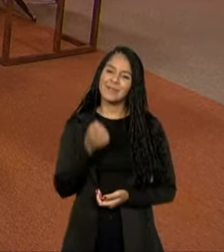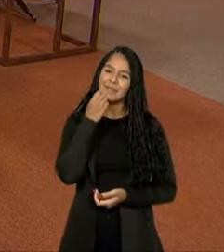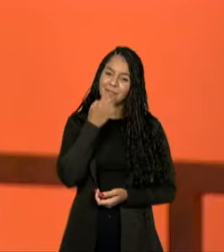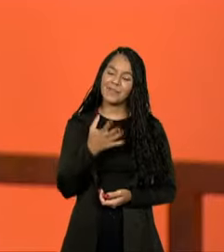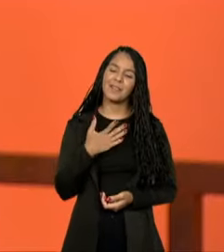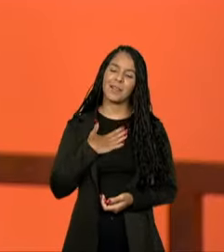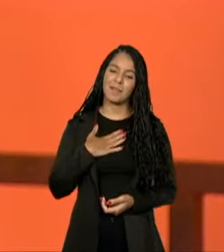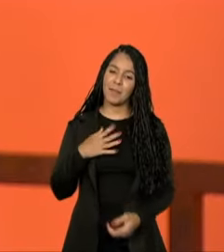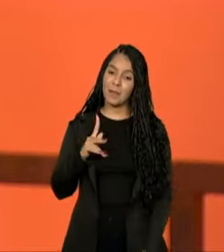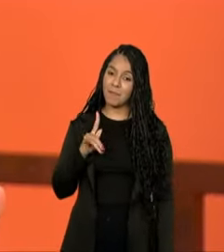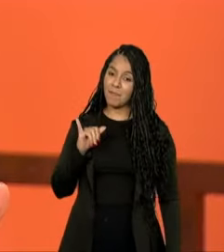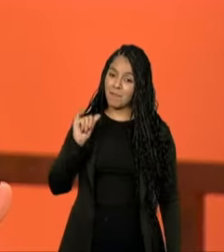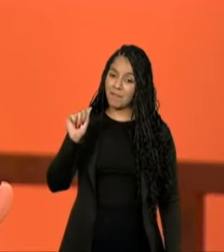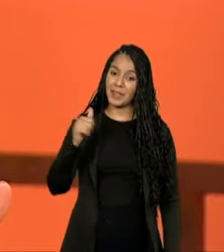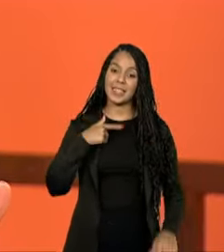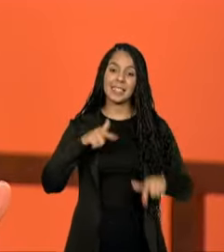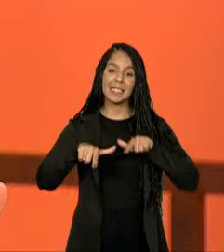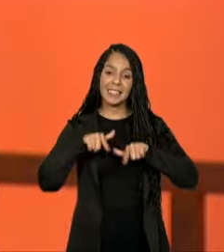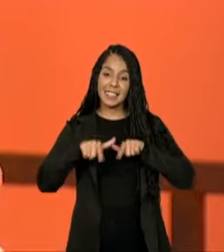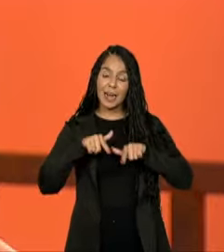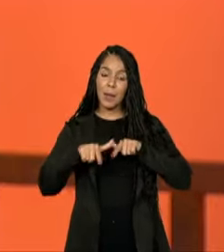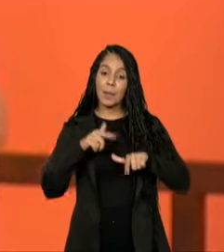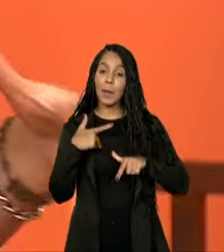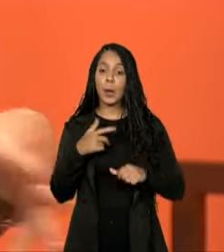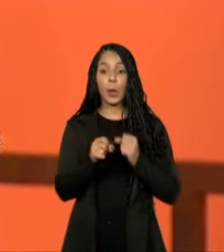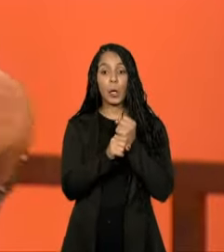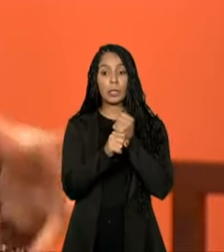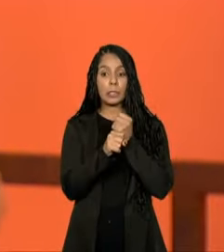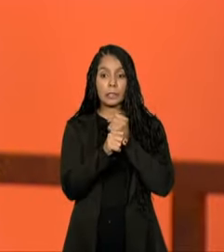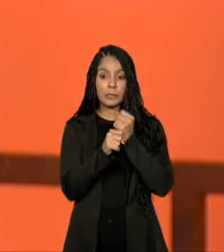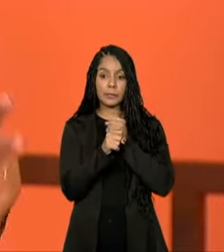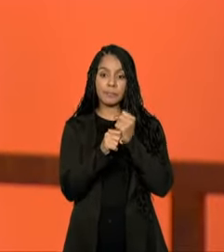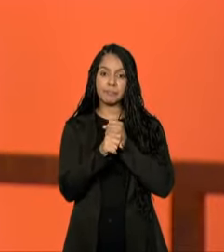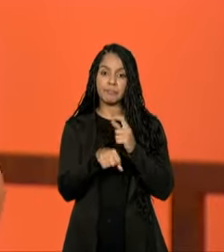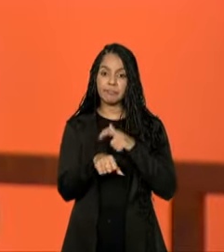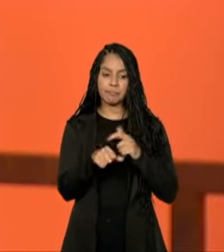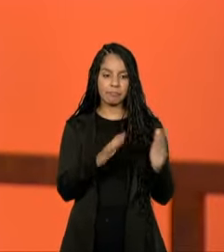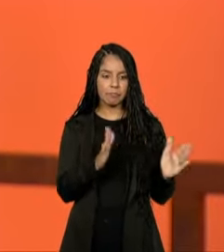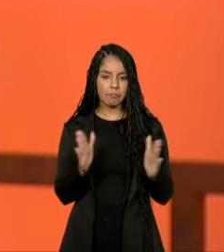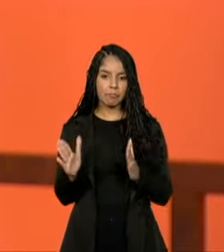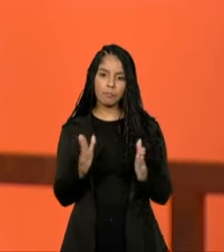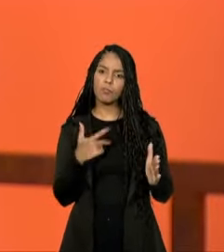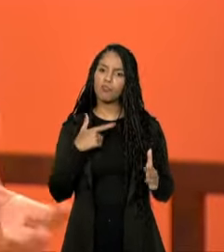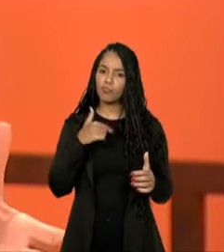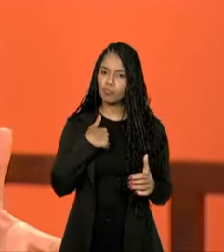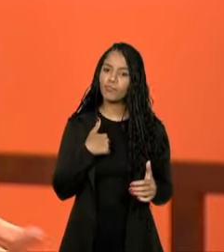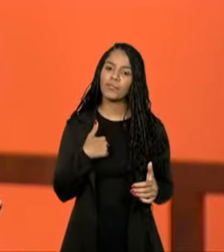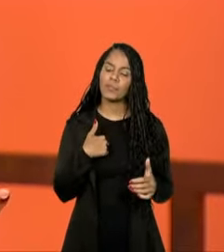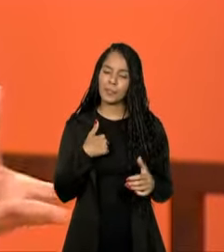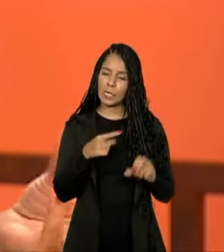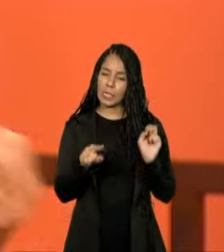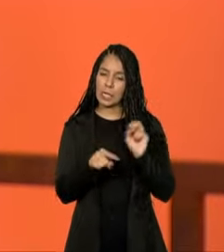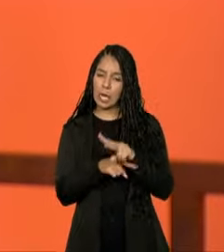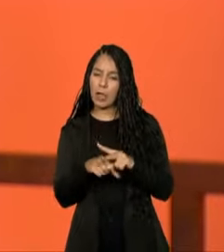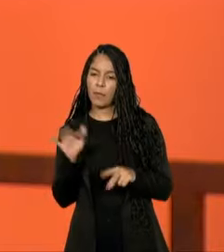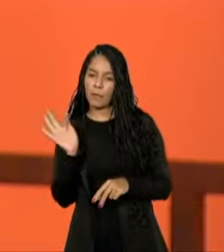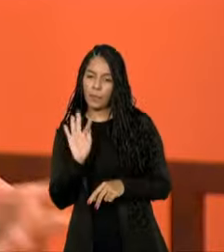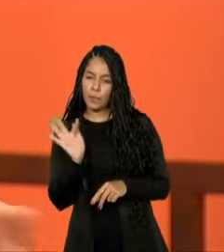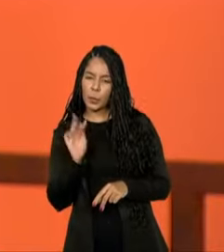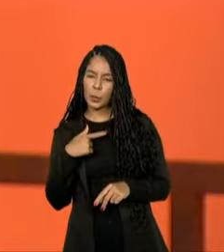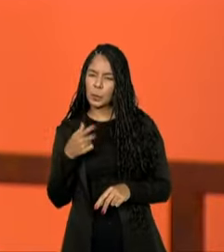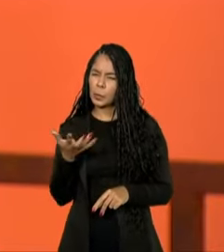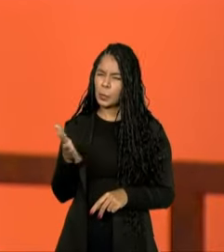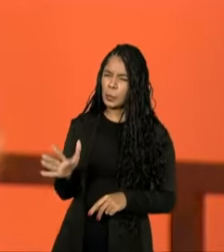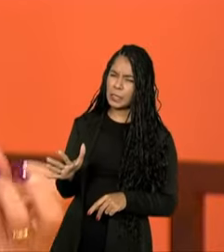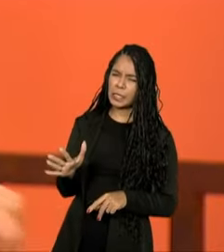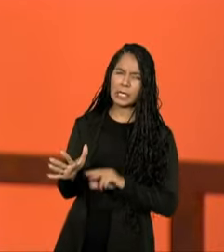Meu pai, ele trabalhou muitos anos e naquele momento ali que eu estava saindo, entrei na faculdade, não era bem aquilo que eu